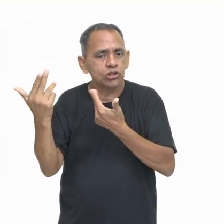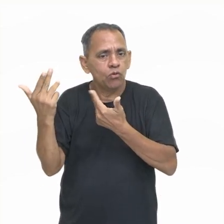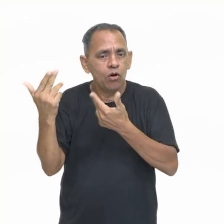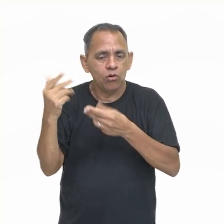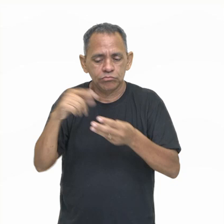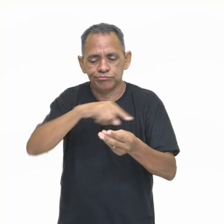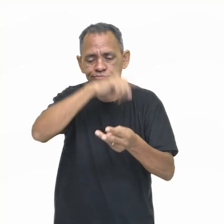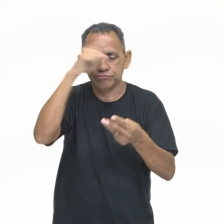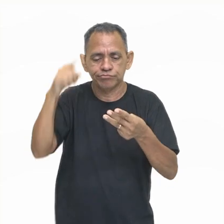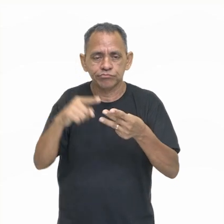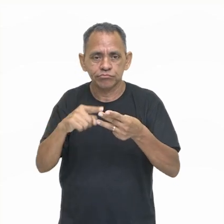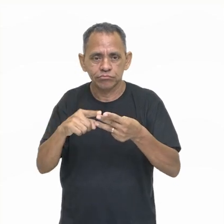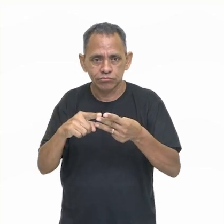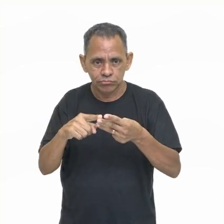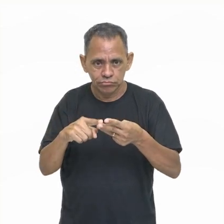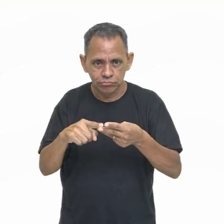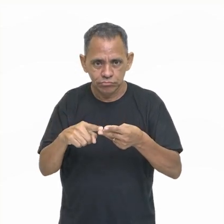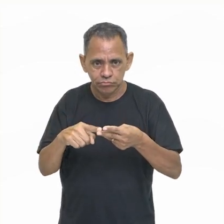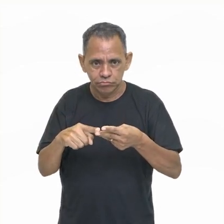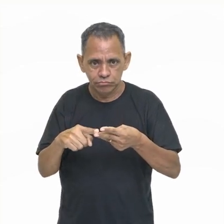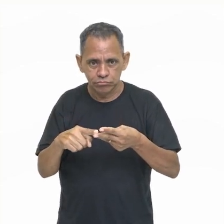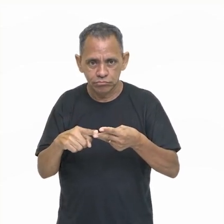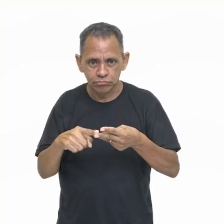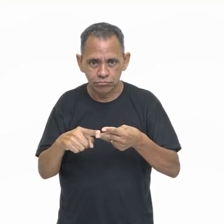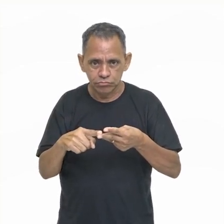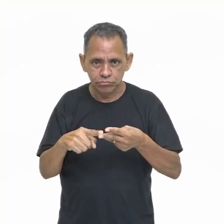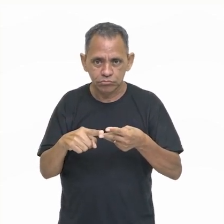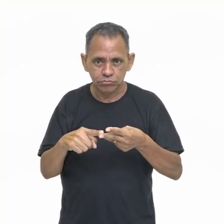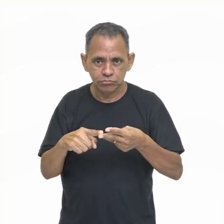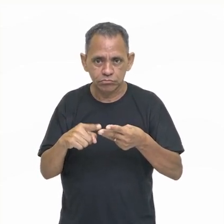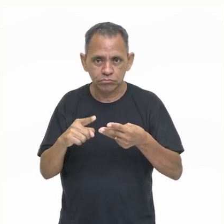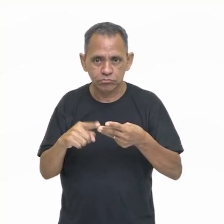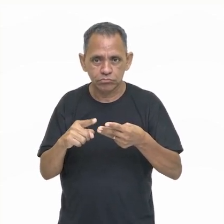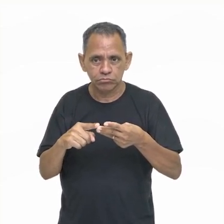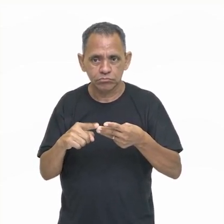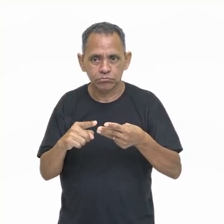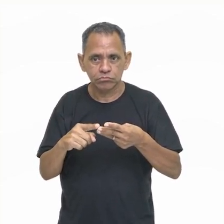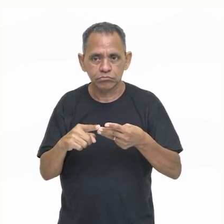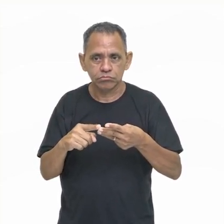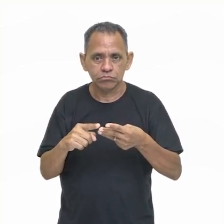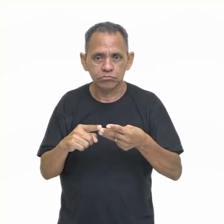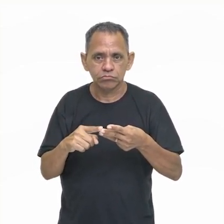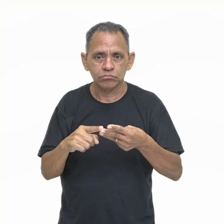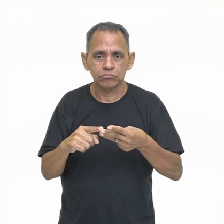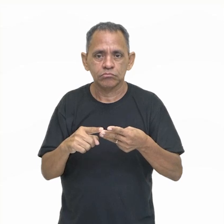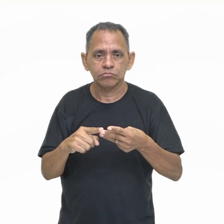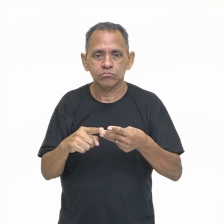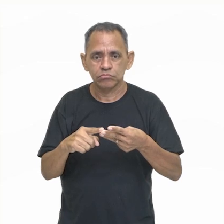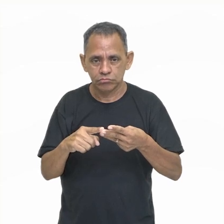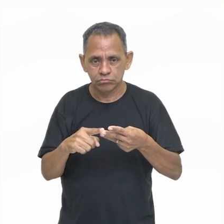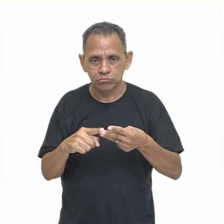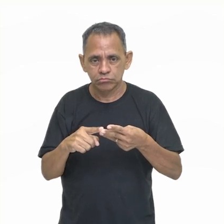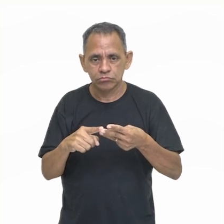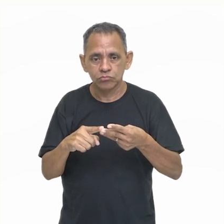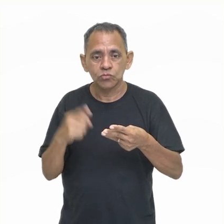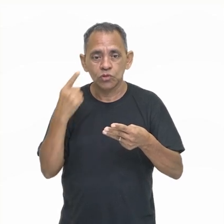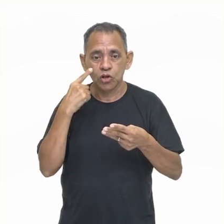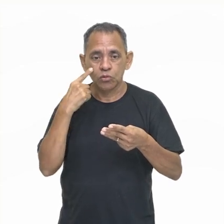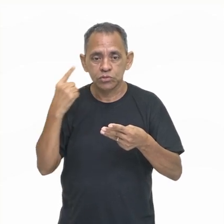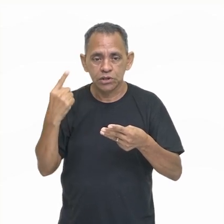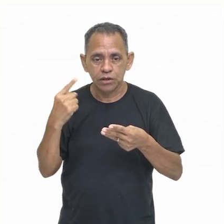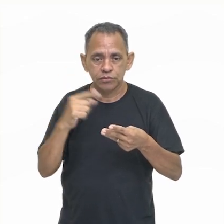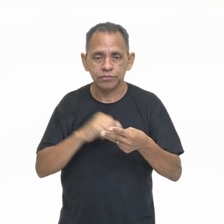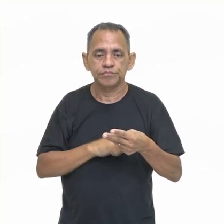meio hipotônico e a gente já consegue observar uma grande diferença, certo? Por que a